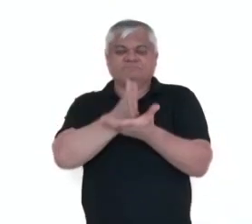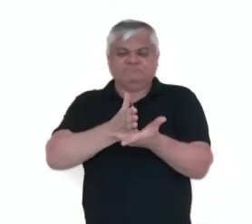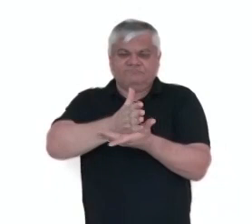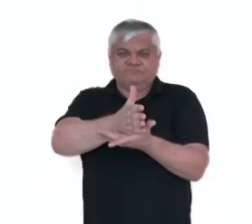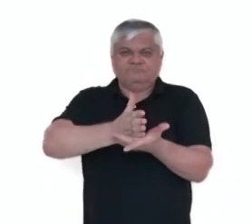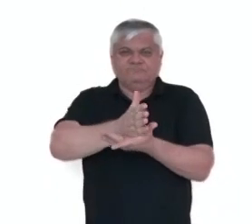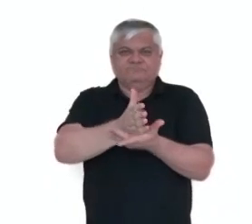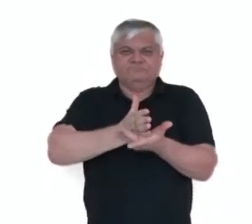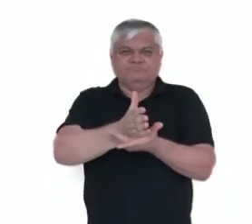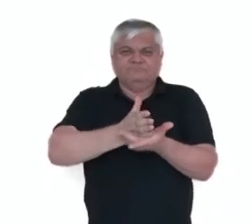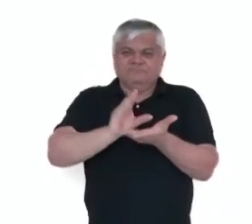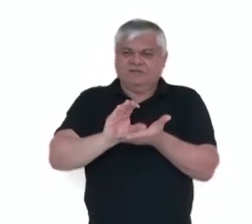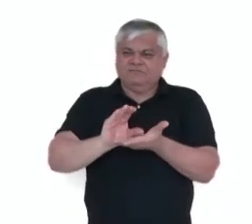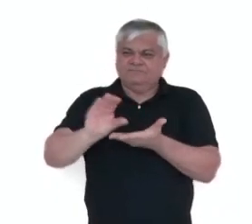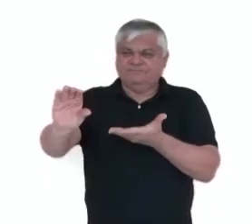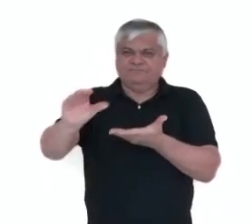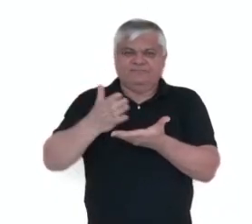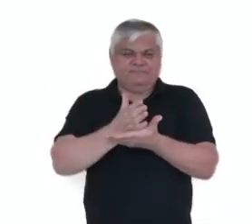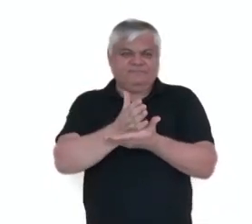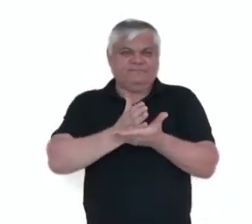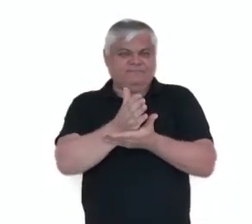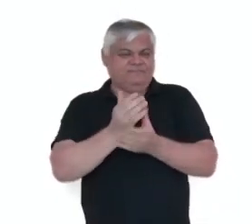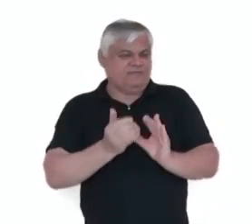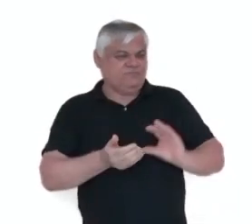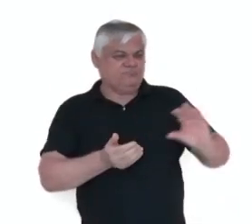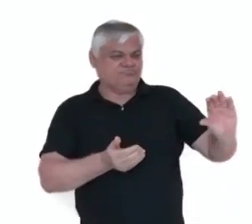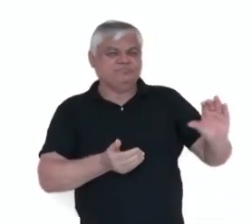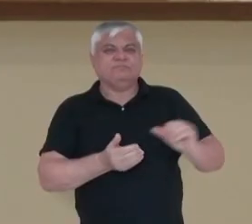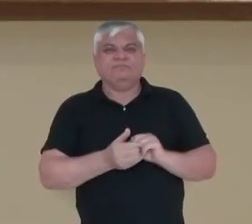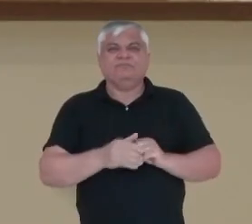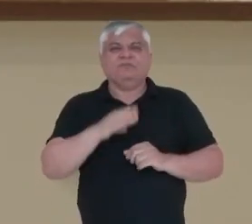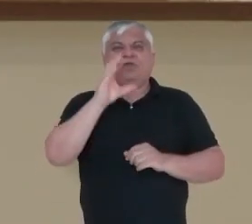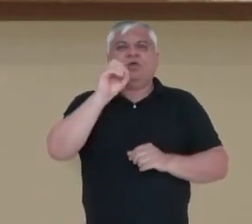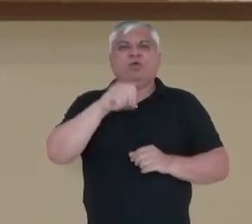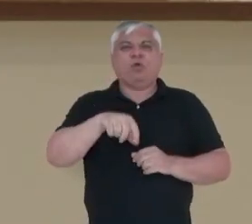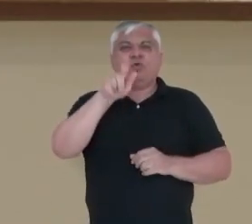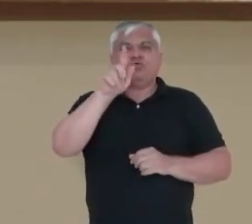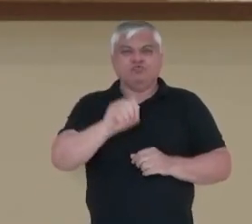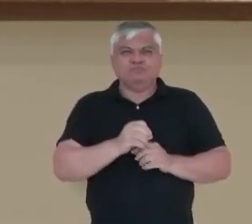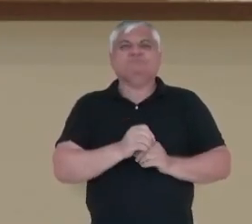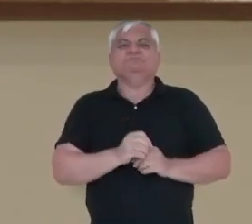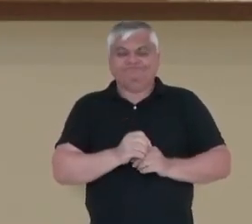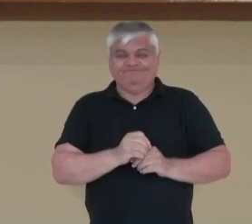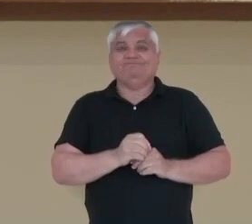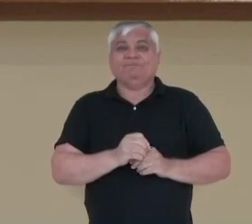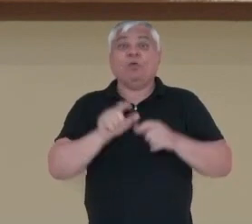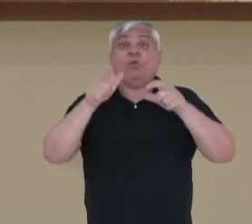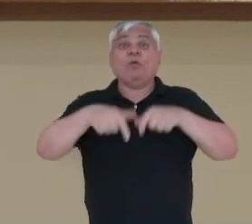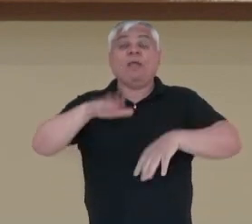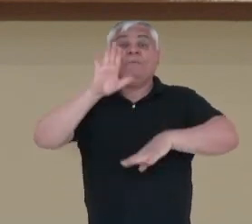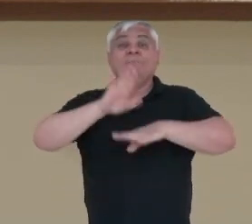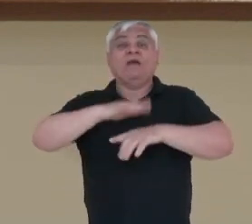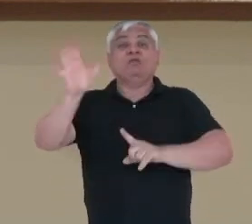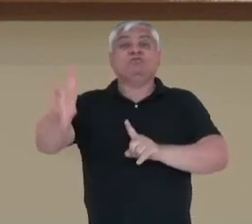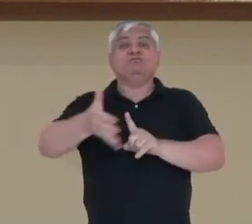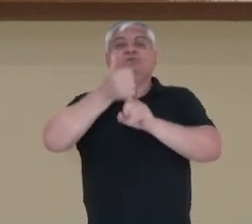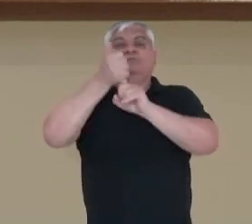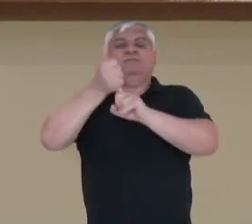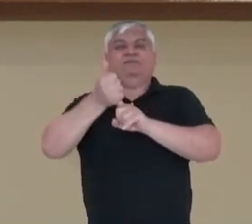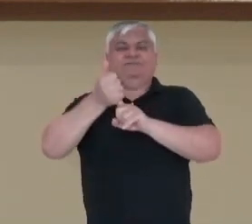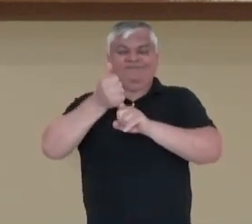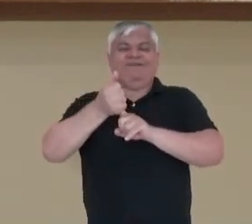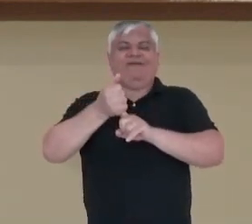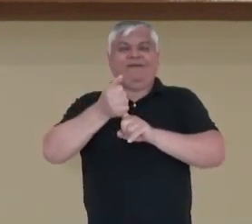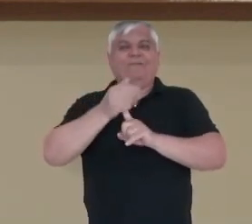os pedaços, né, do que vai ser o Congo, o maior local de domínio dos belgas dentro do continente